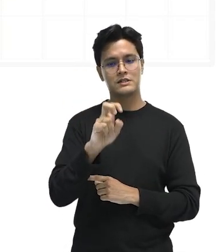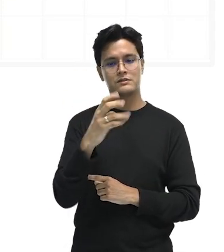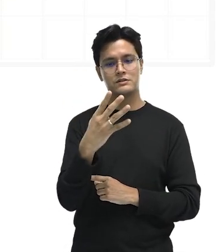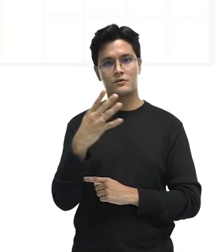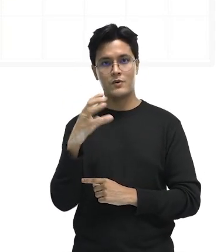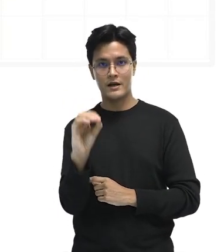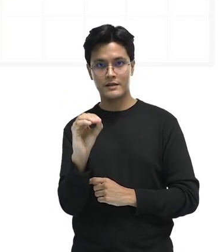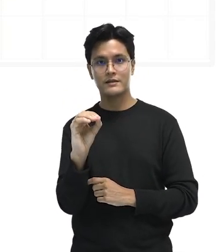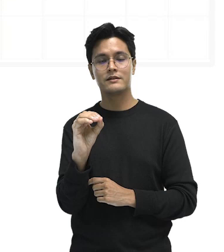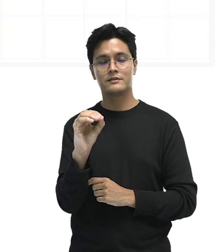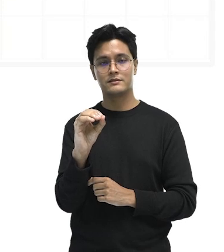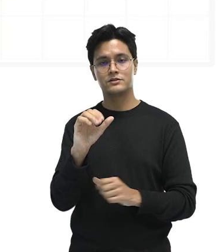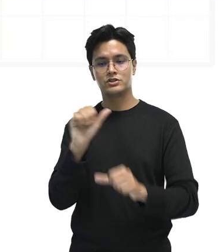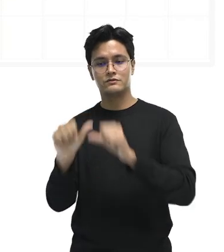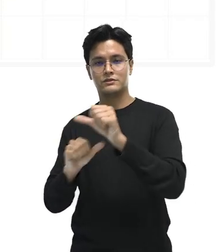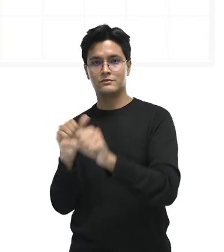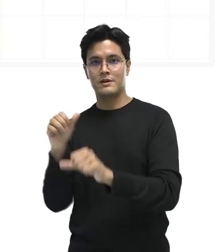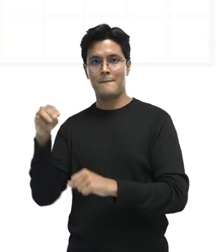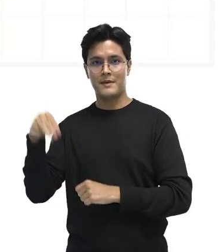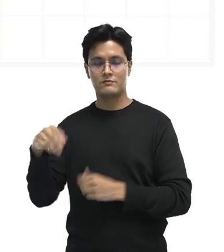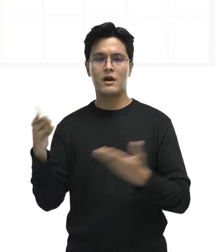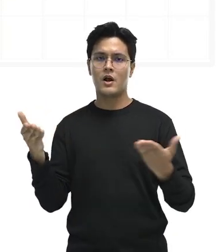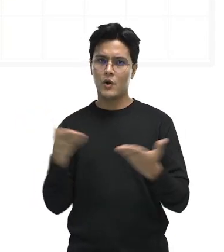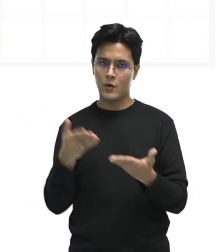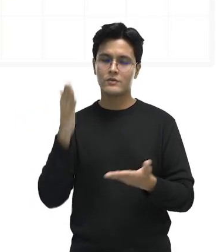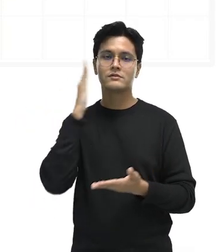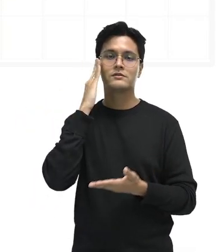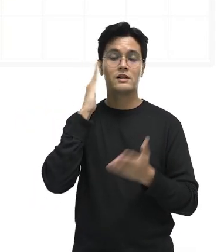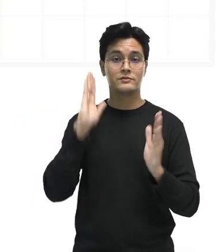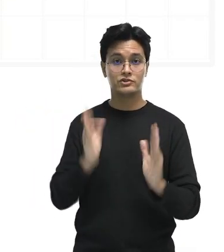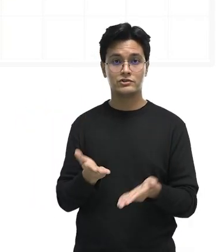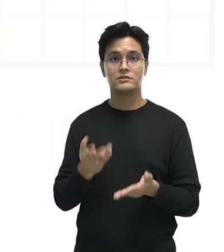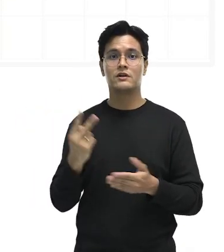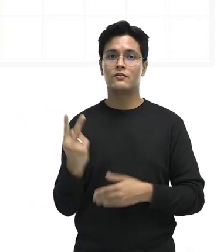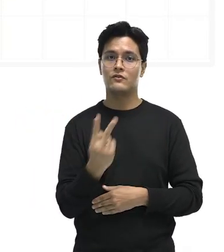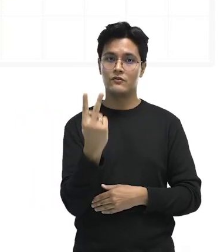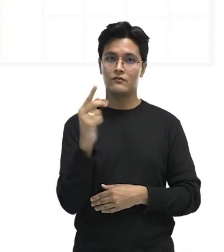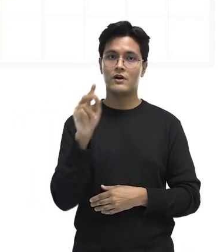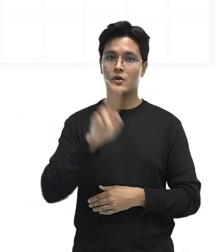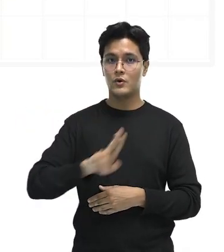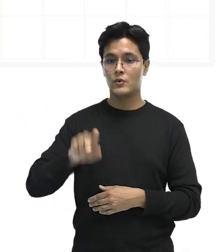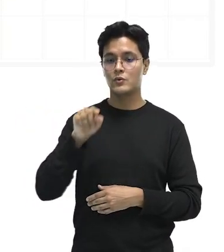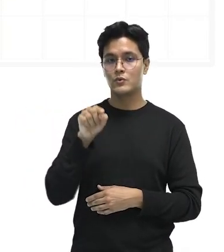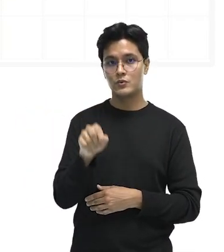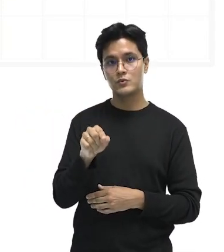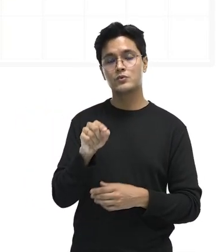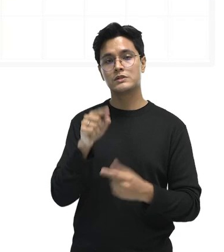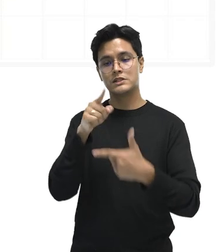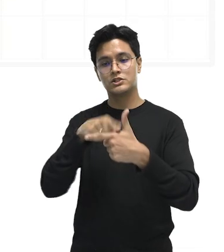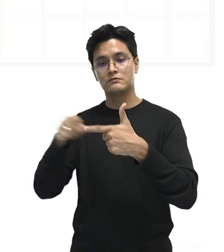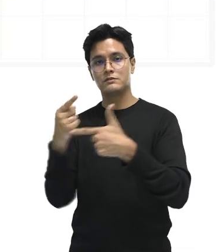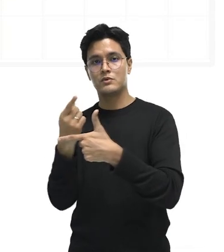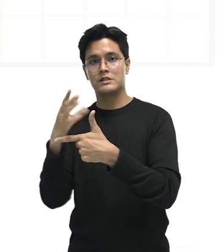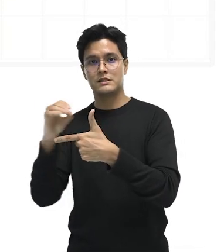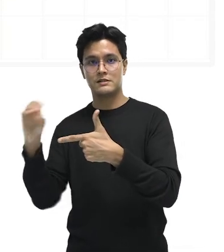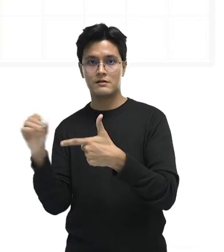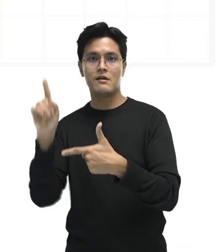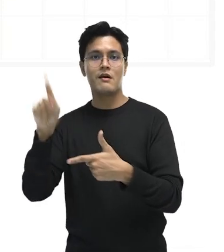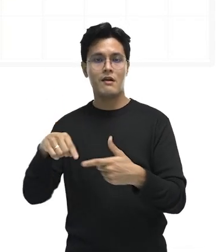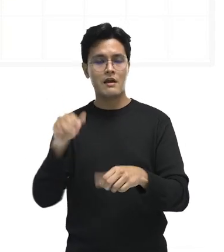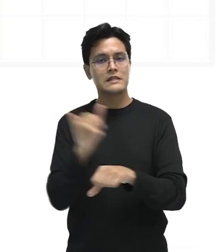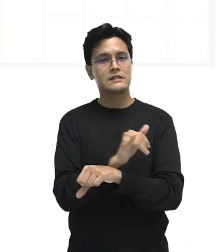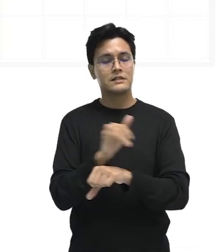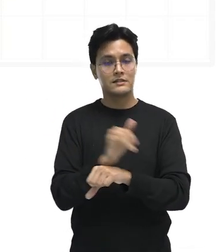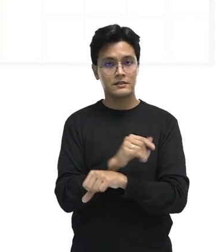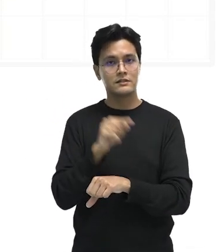em metros. E agora você já sabe, tá? Pega o valor e divide por 100. É uma das formas de